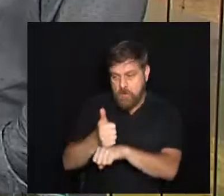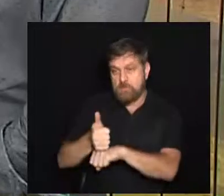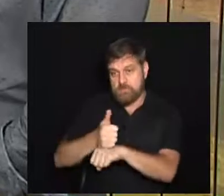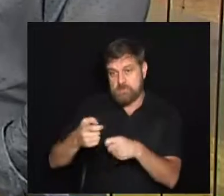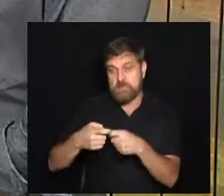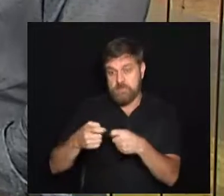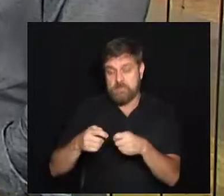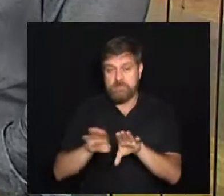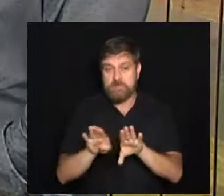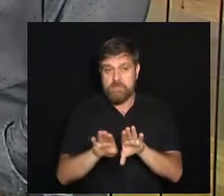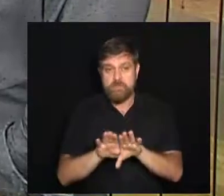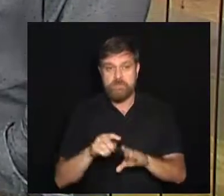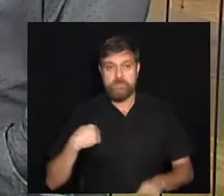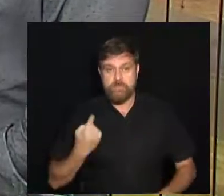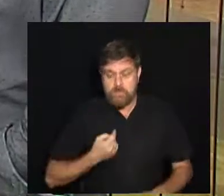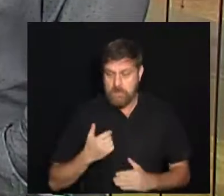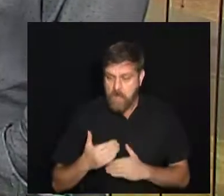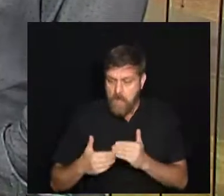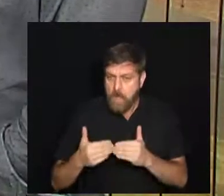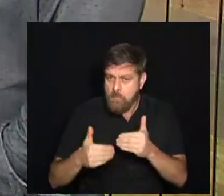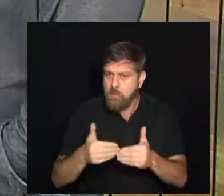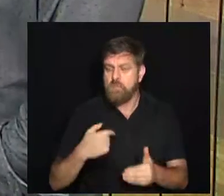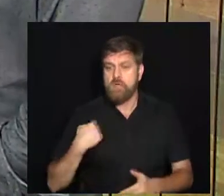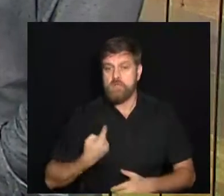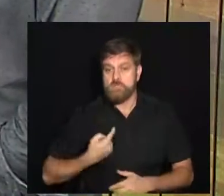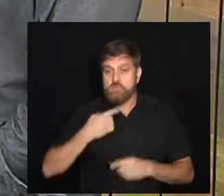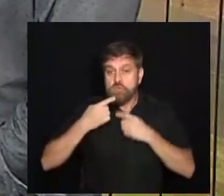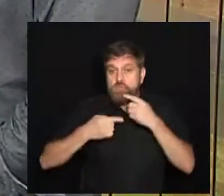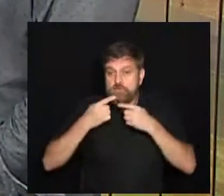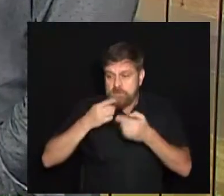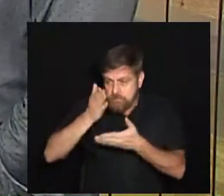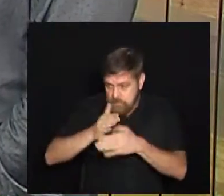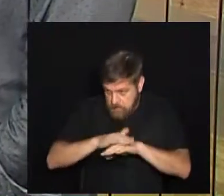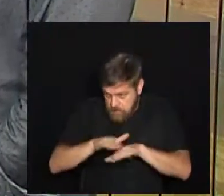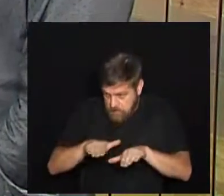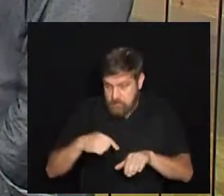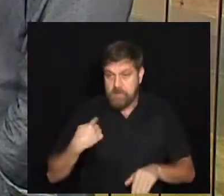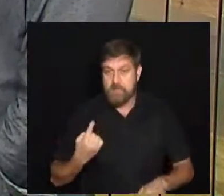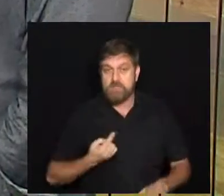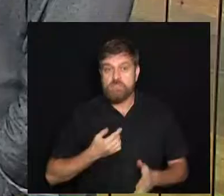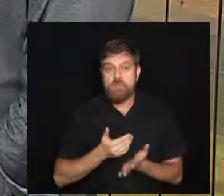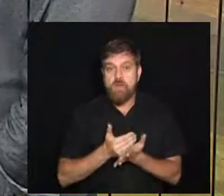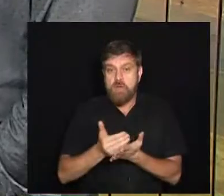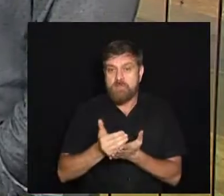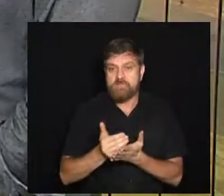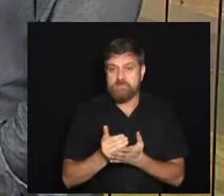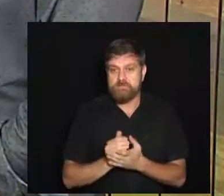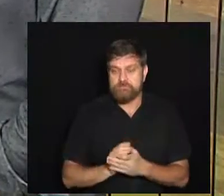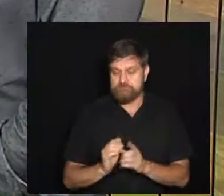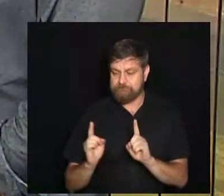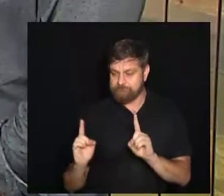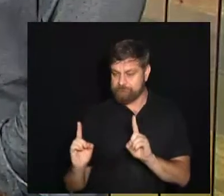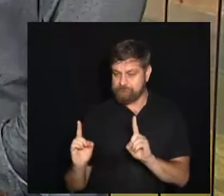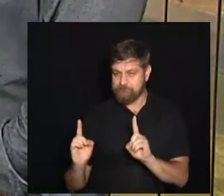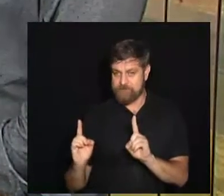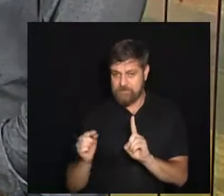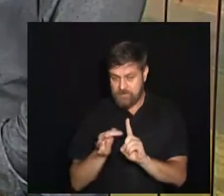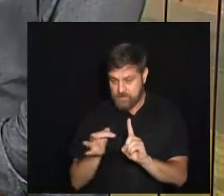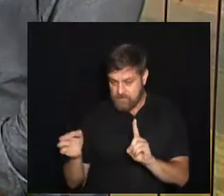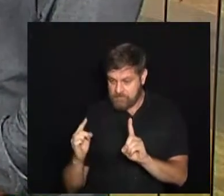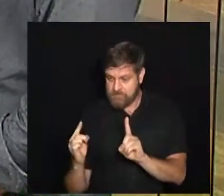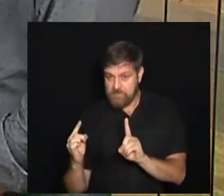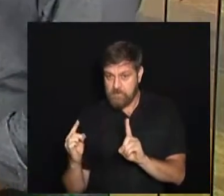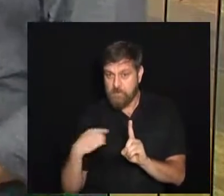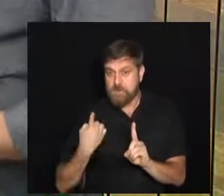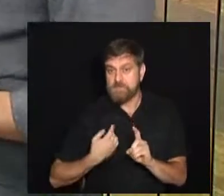médicos né então aos poucos a gente vai tirando todas as dúvidas para gente começar essa distância é o ideal a